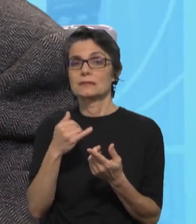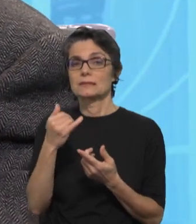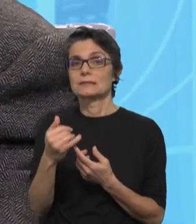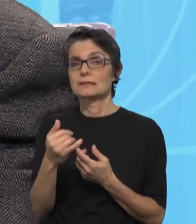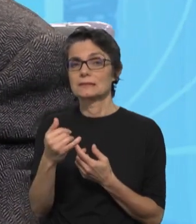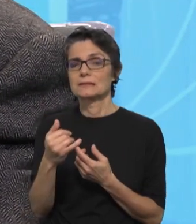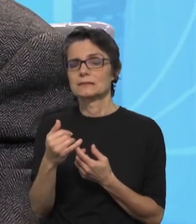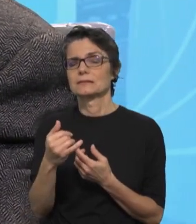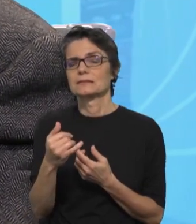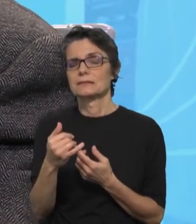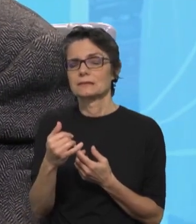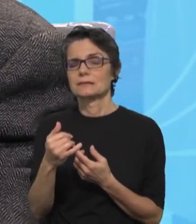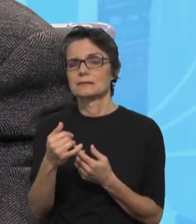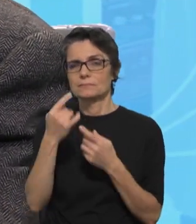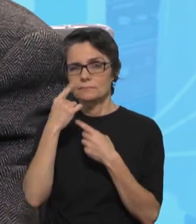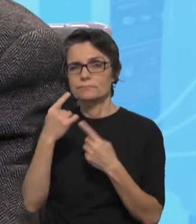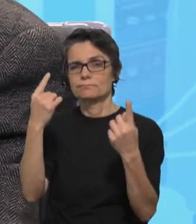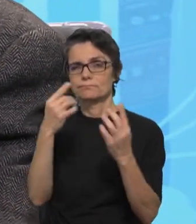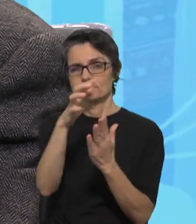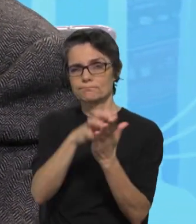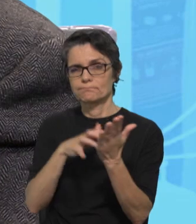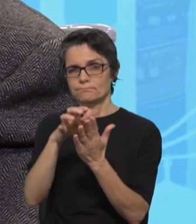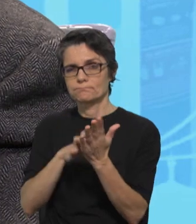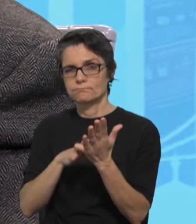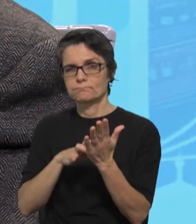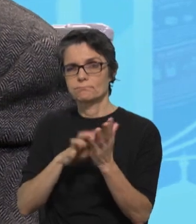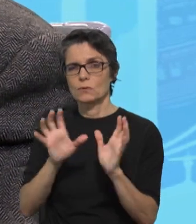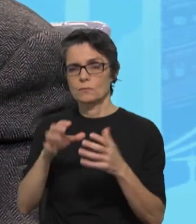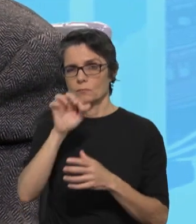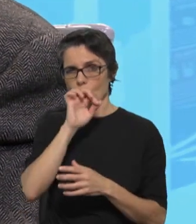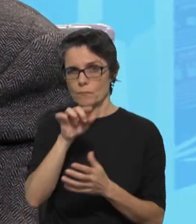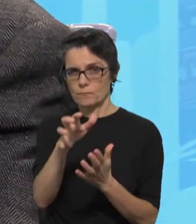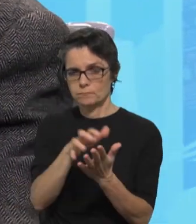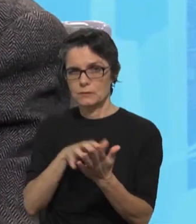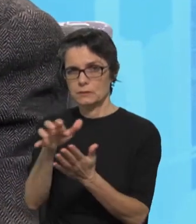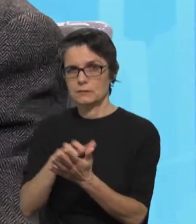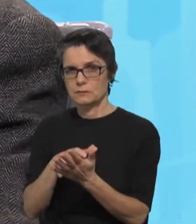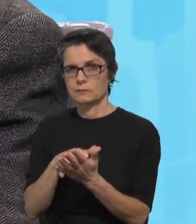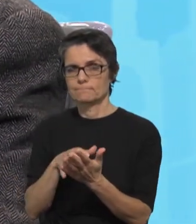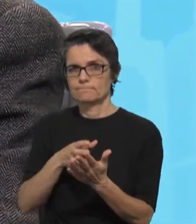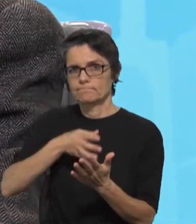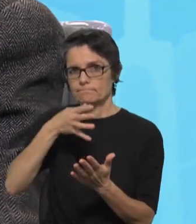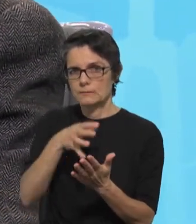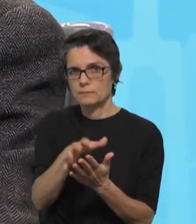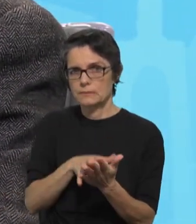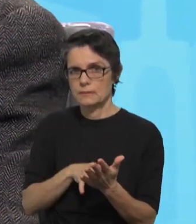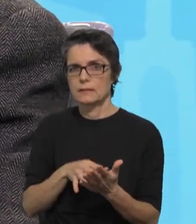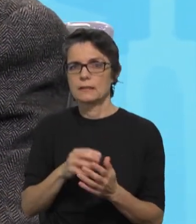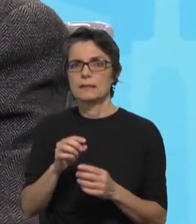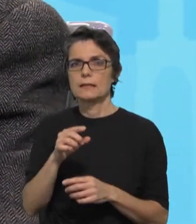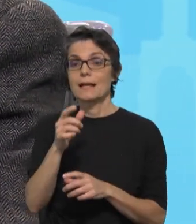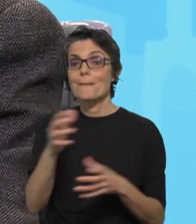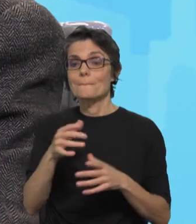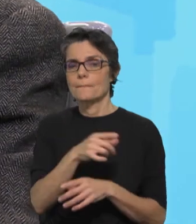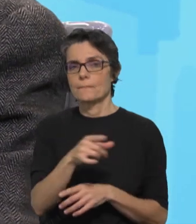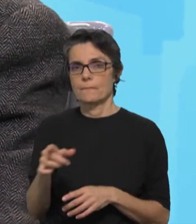havido uma primeira nota do Episcopado, uma segunda nota do Episcopado. Havia uma tensão. A grande maioria